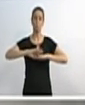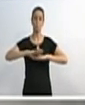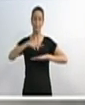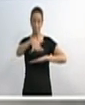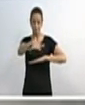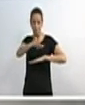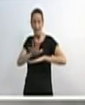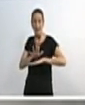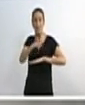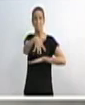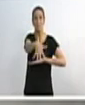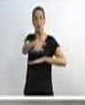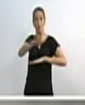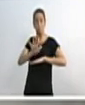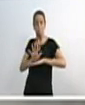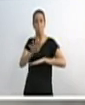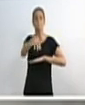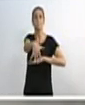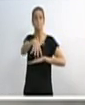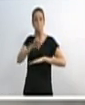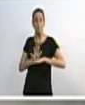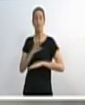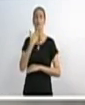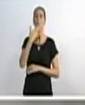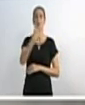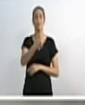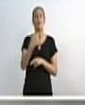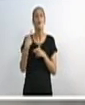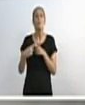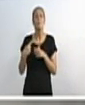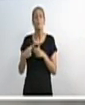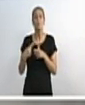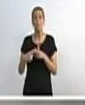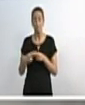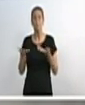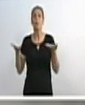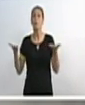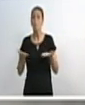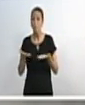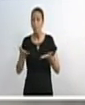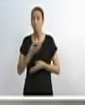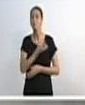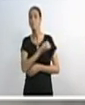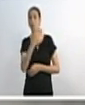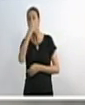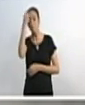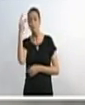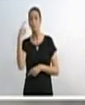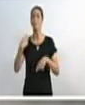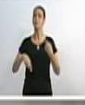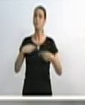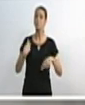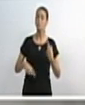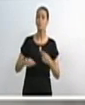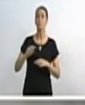governo. Por que eu digo isso? Hoje se questiona muito em Blumenau o fator da faixa elevada. Foi aprovado